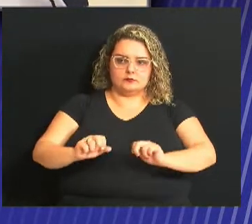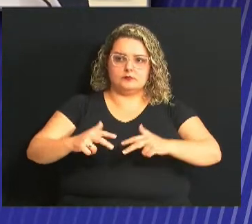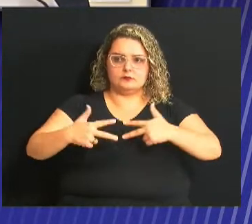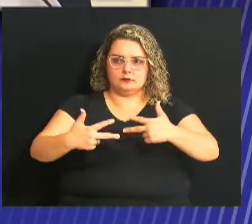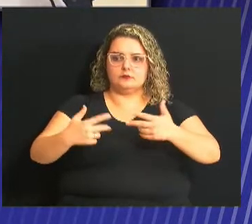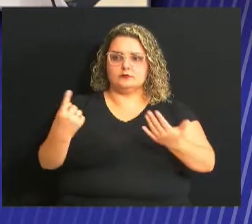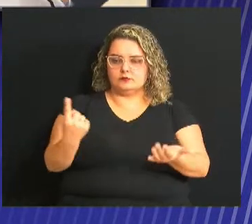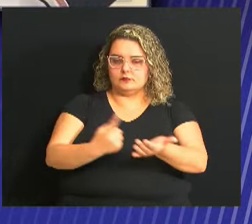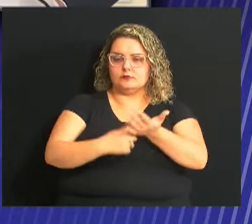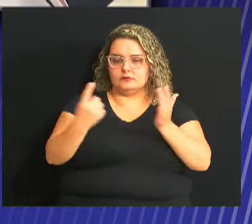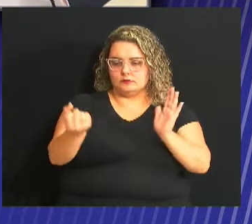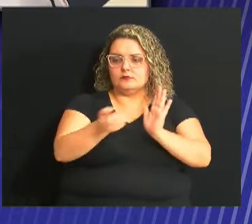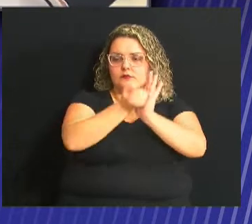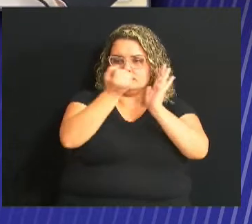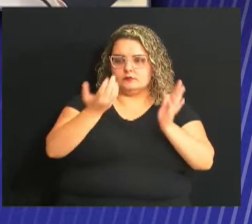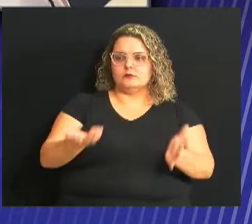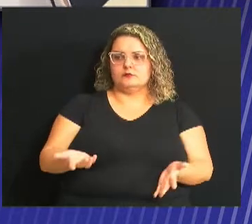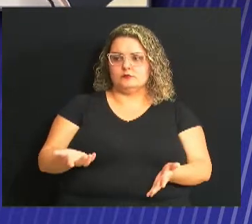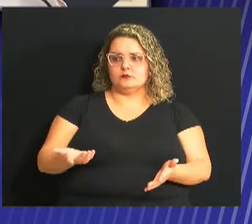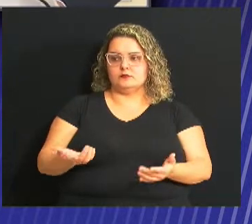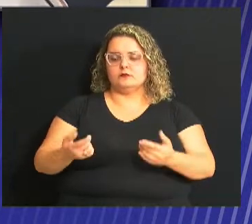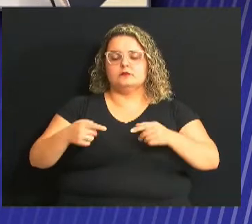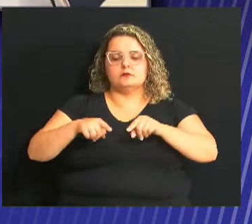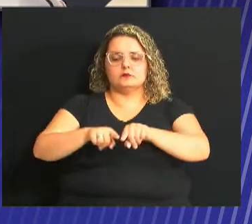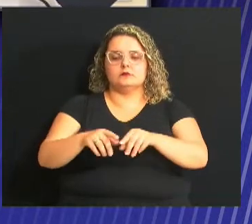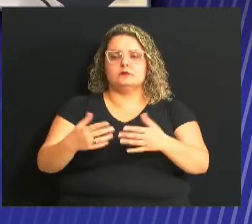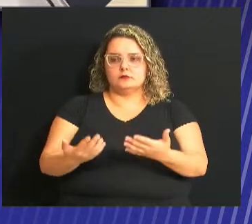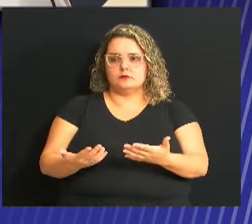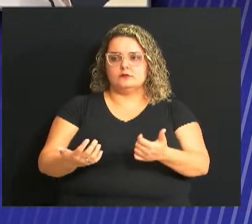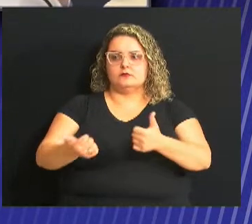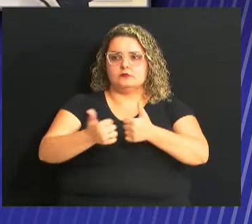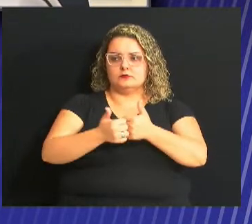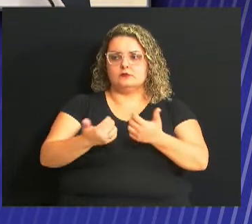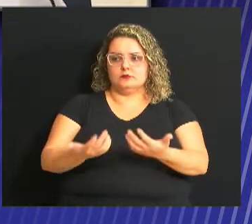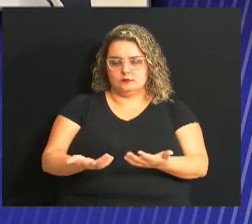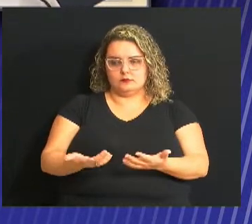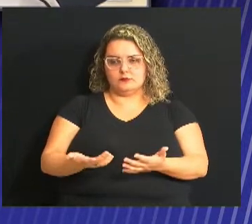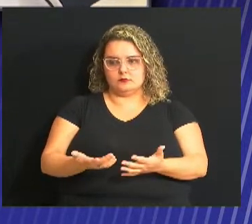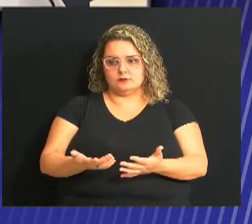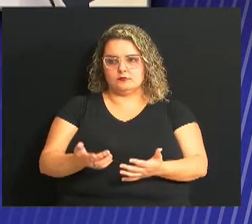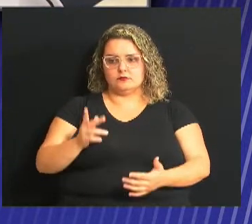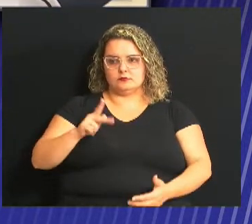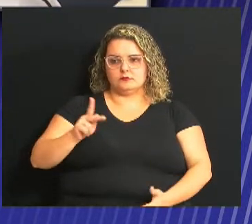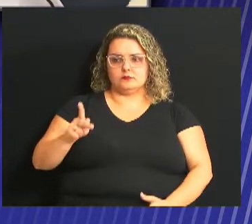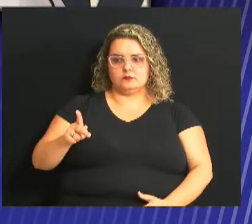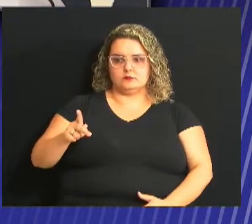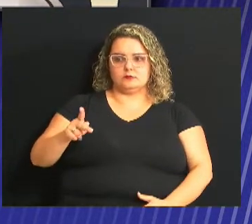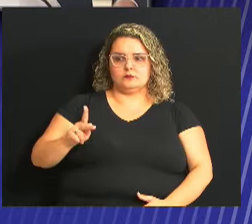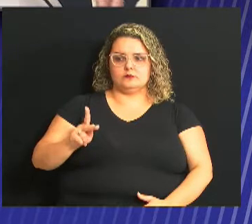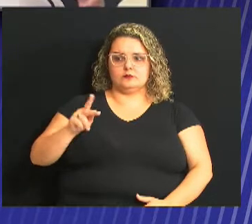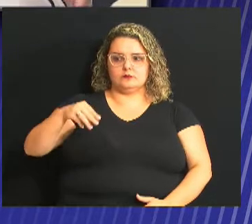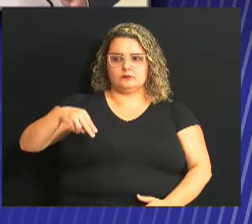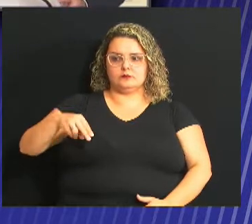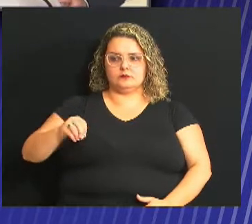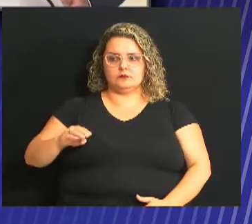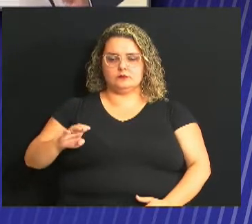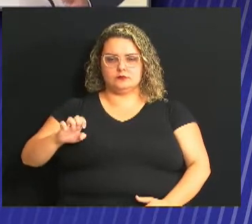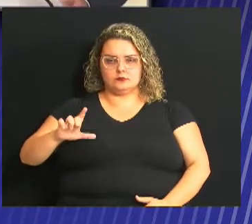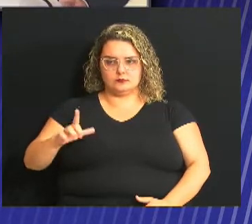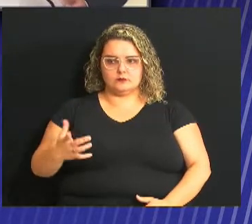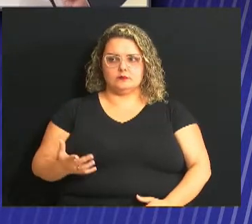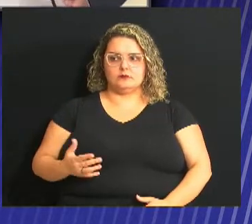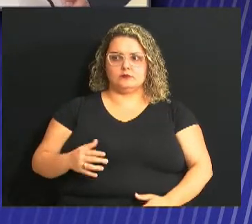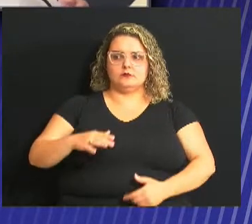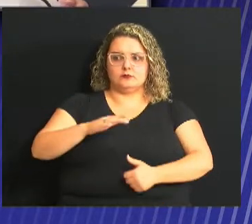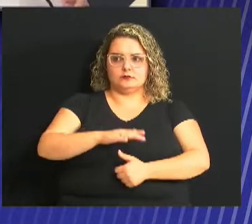né? A assembleia paralela a essa, próxima a essa que o professor Knobel dirigiu a partir da